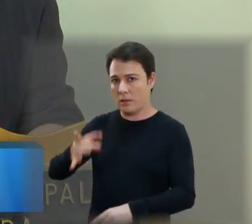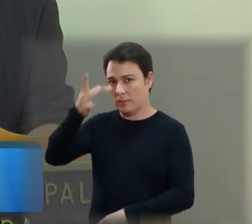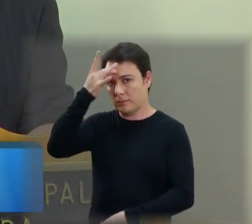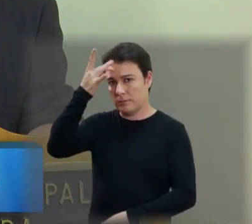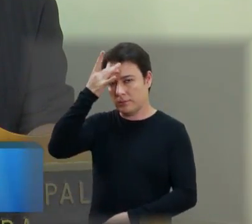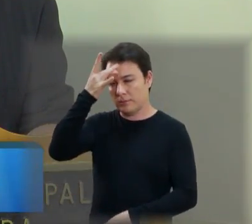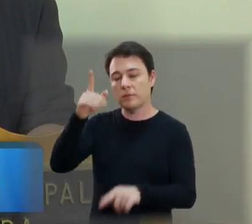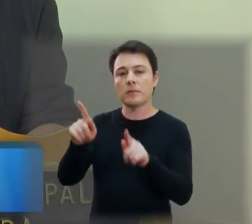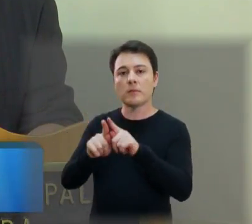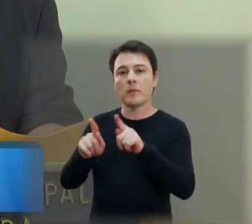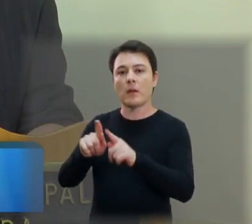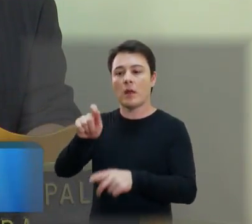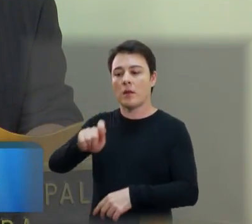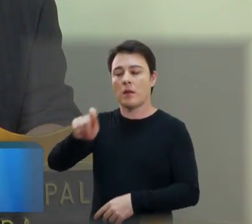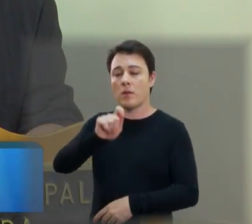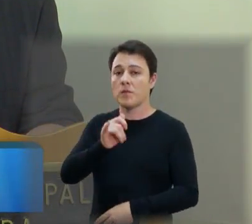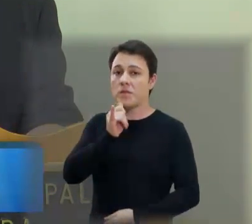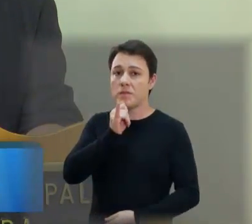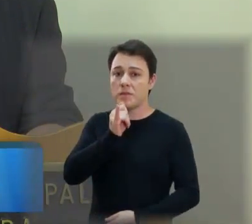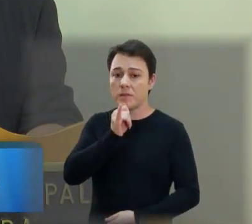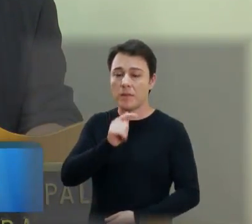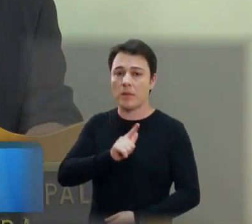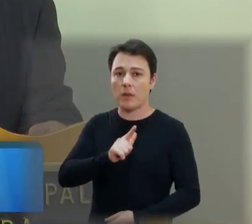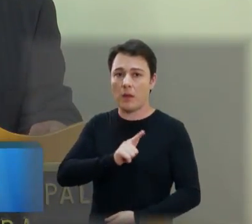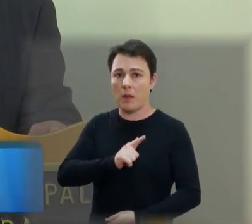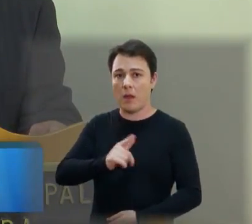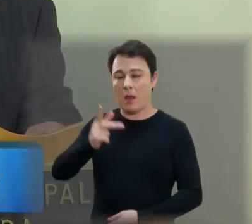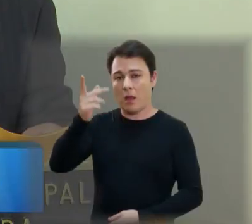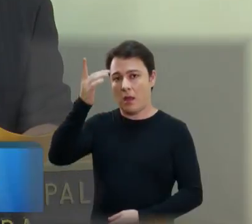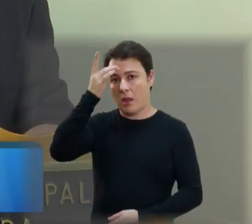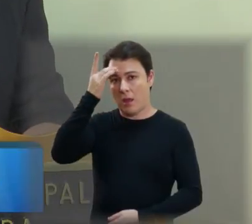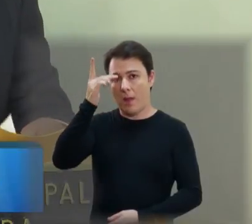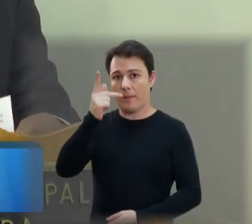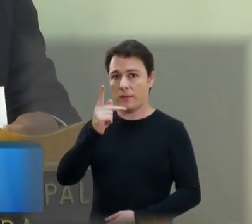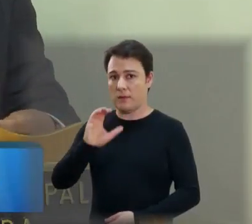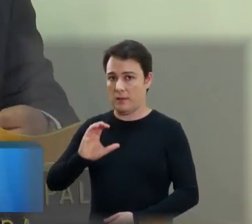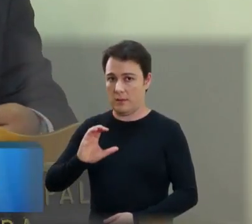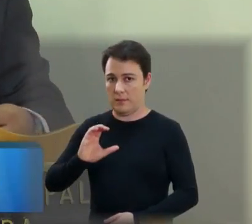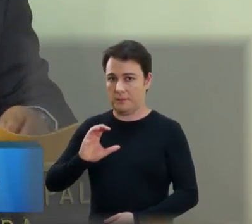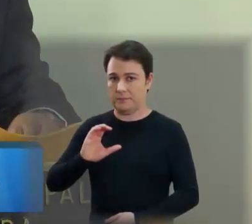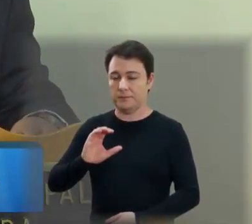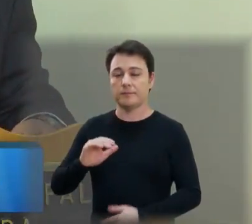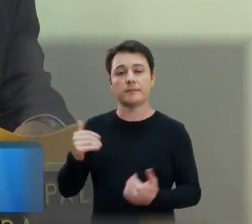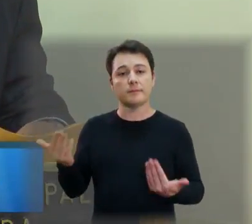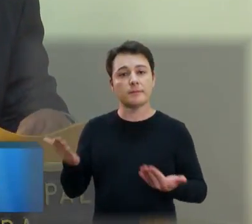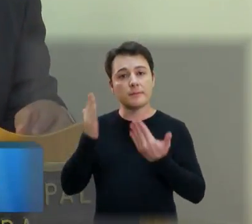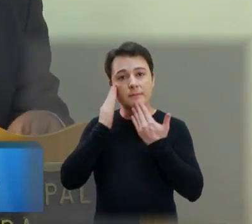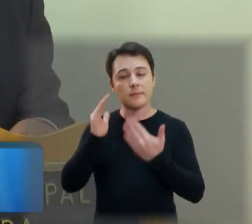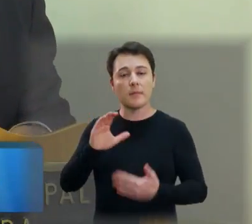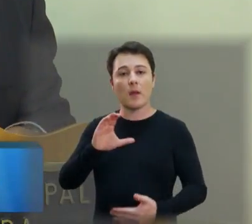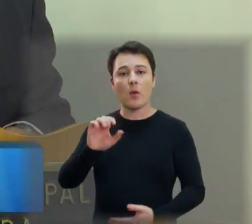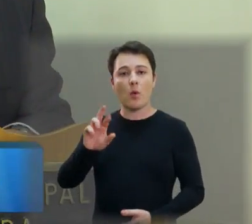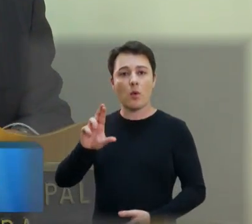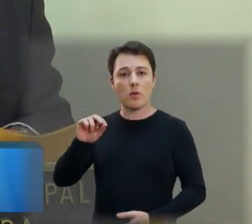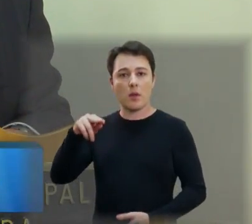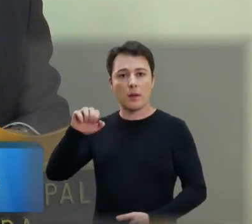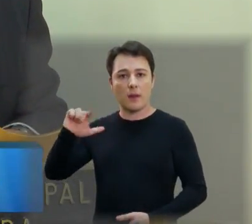e associações, como, por exemplo, a paralisia cerebral. Então, agradecer o Coronel Tadeu,